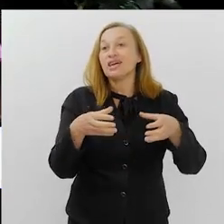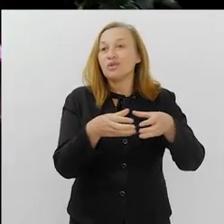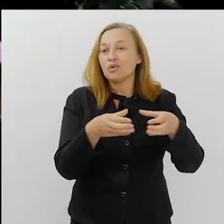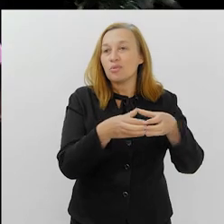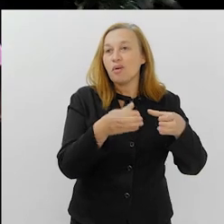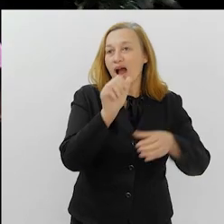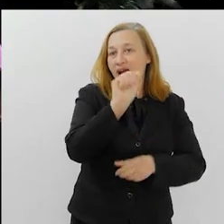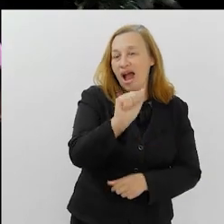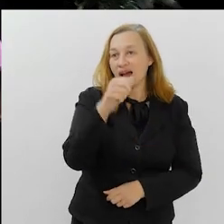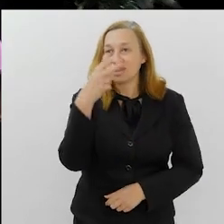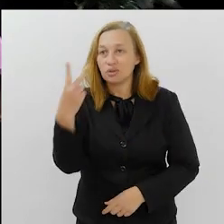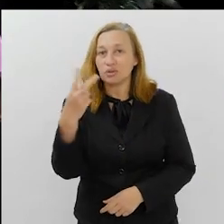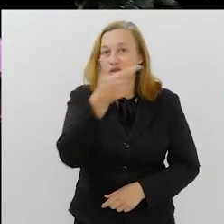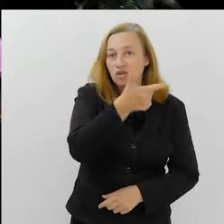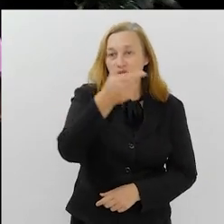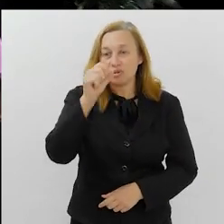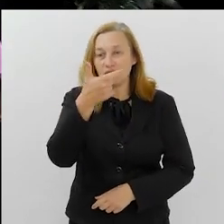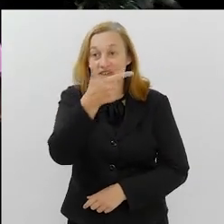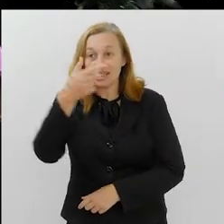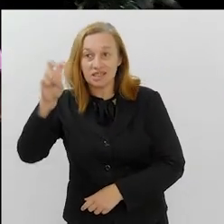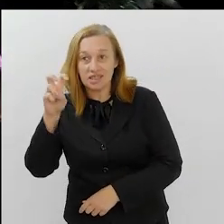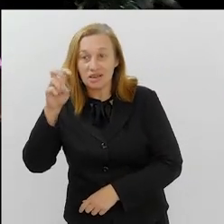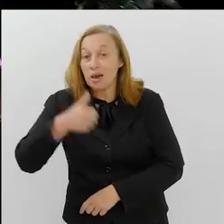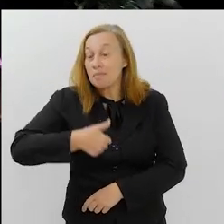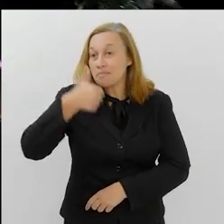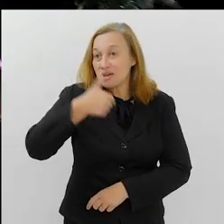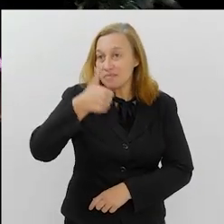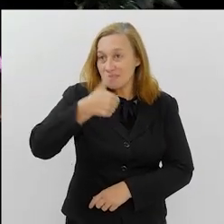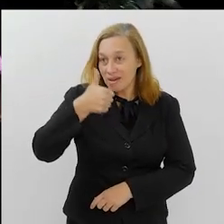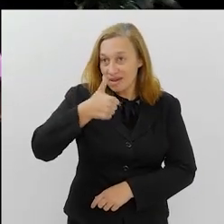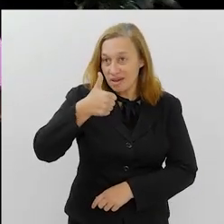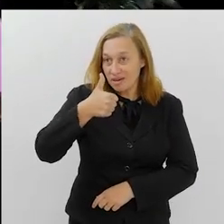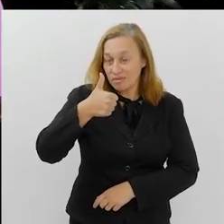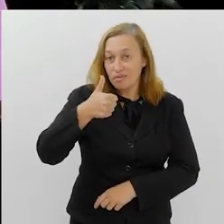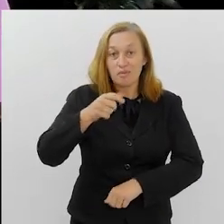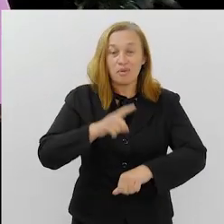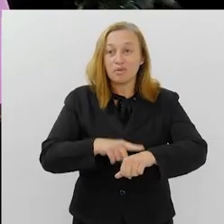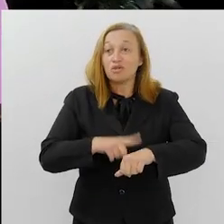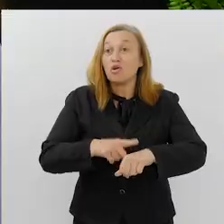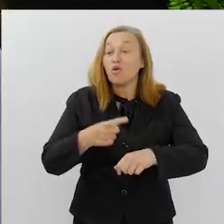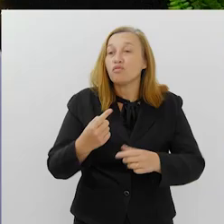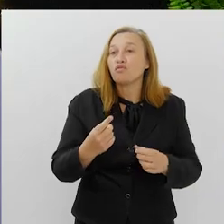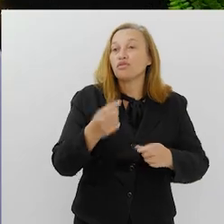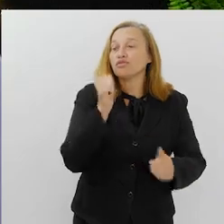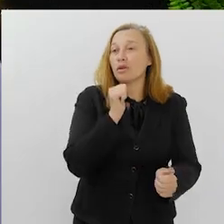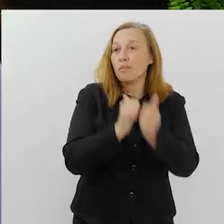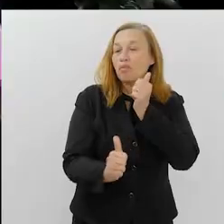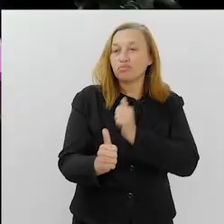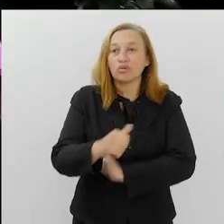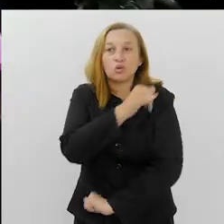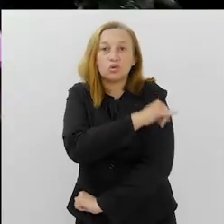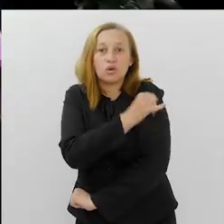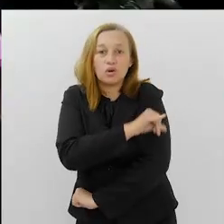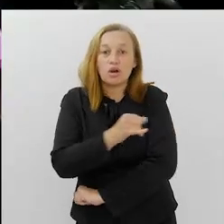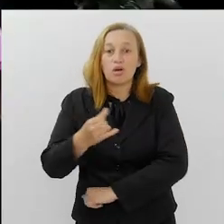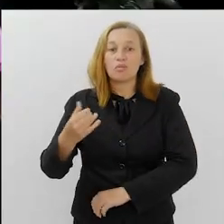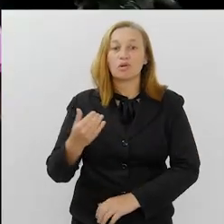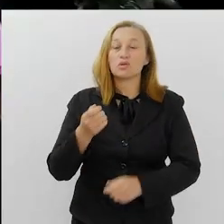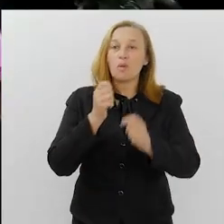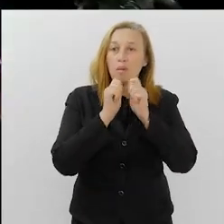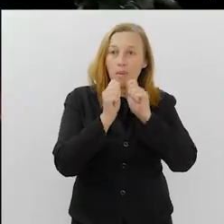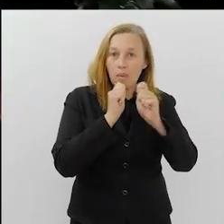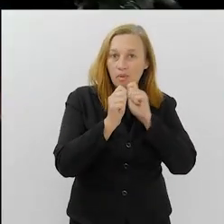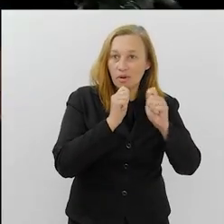e 2025, está na primeira divisão do futebol do Rio. Nosso PV, Paulo Vitor, foi o repórter da